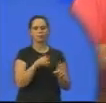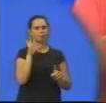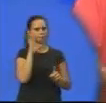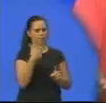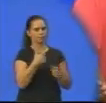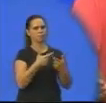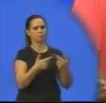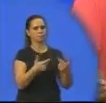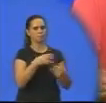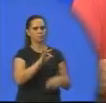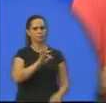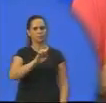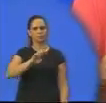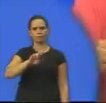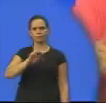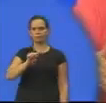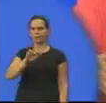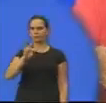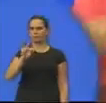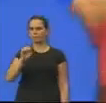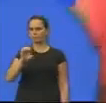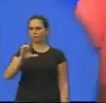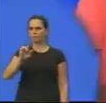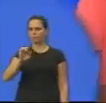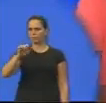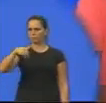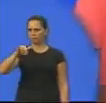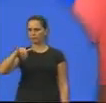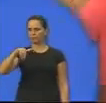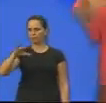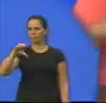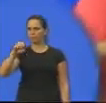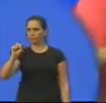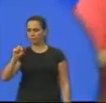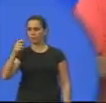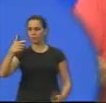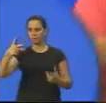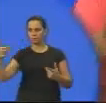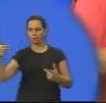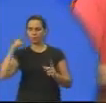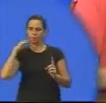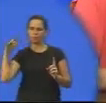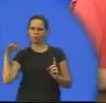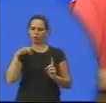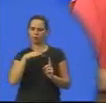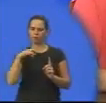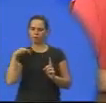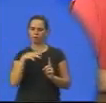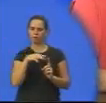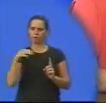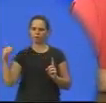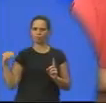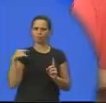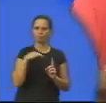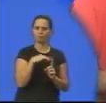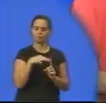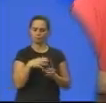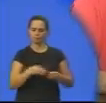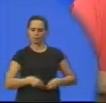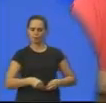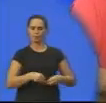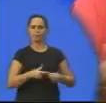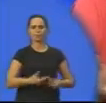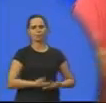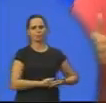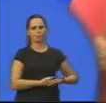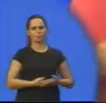Fatores teratogênicos, não é? Que são os fatores externos que podem afetar o desenvolvimento do bebê, doenças